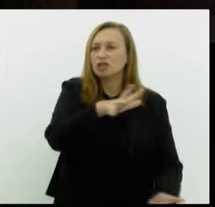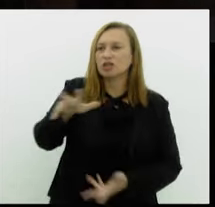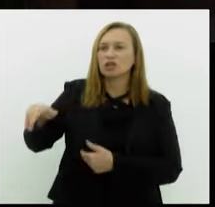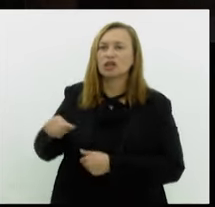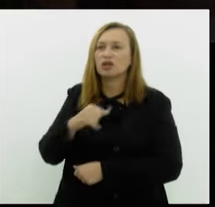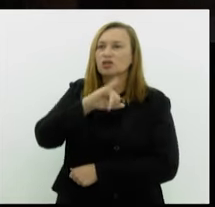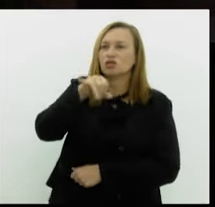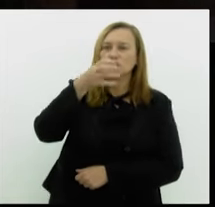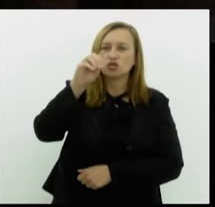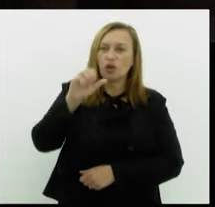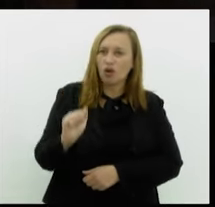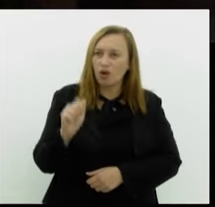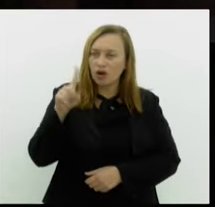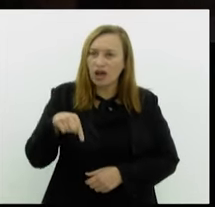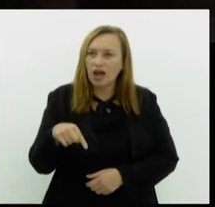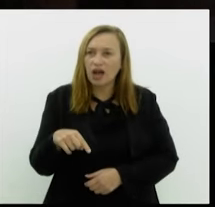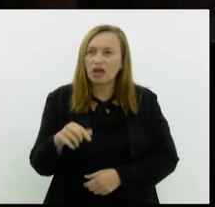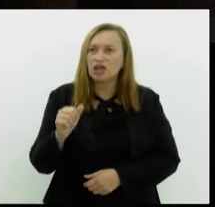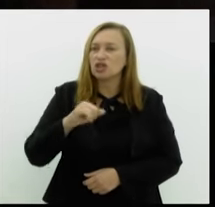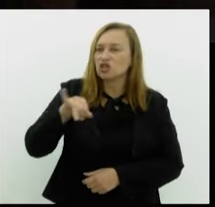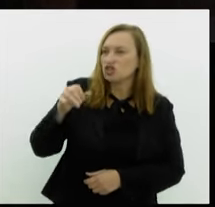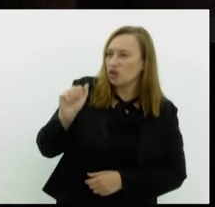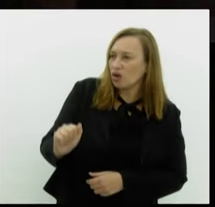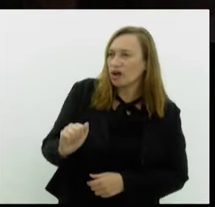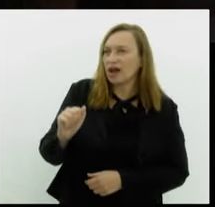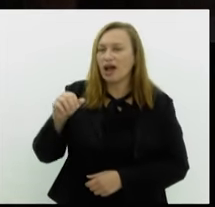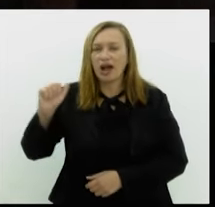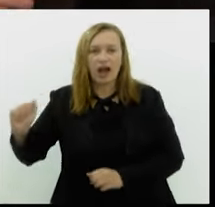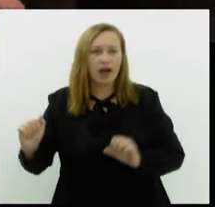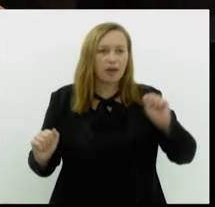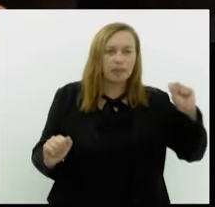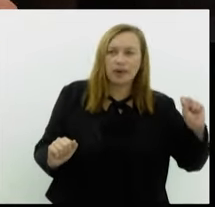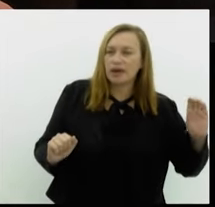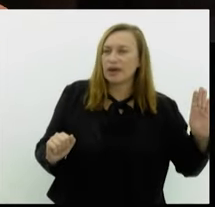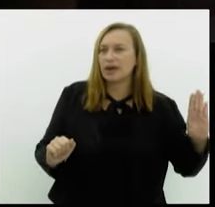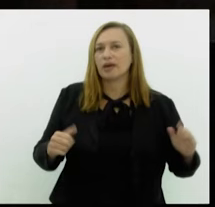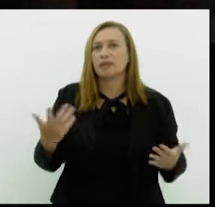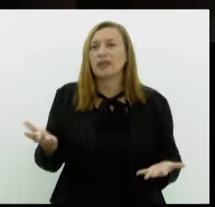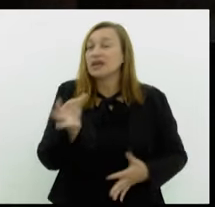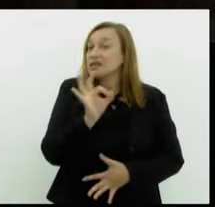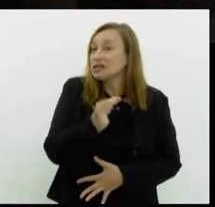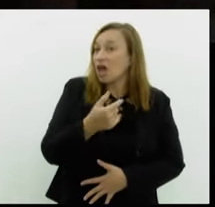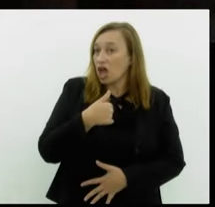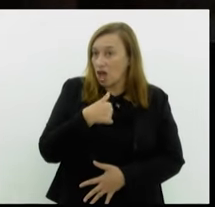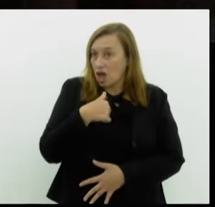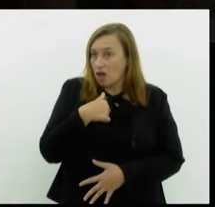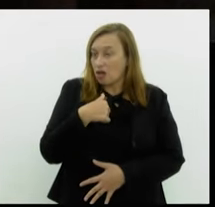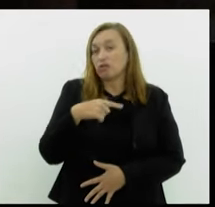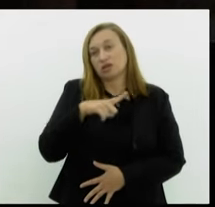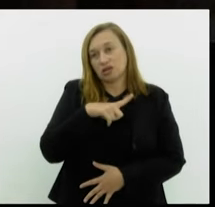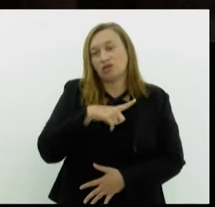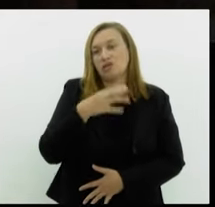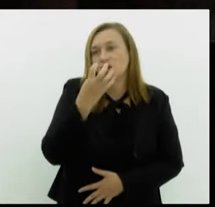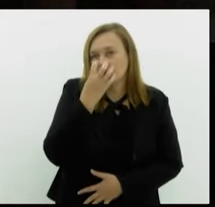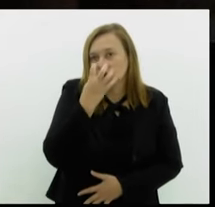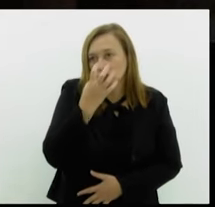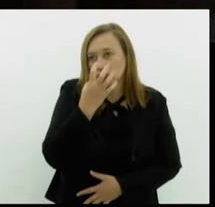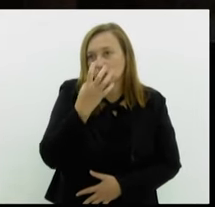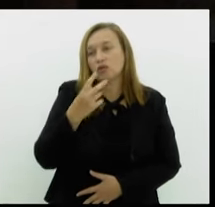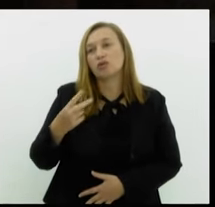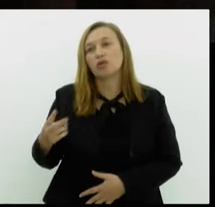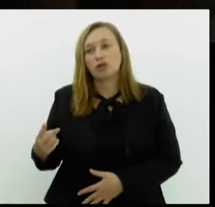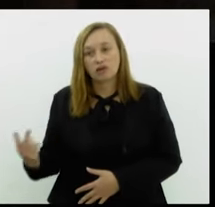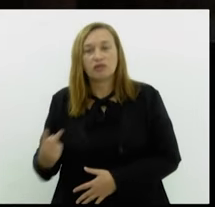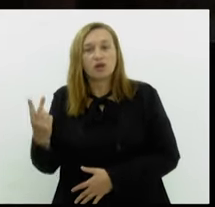Vamos não sei o quê do Joca, Joca para cá, Joca para lá. E, evidentemente, eu, por exemplo, que tenho cachorro, e prezo por